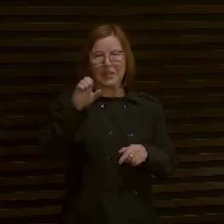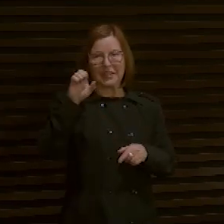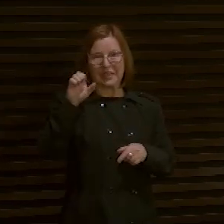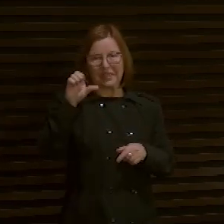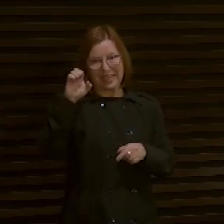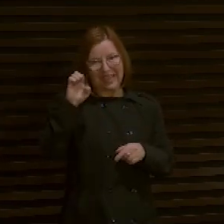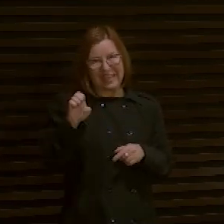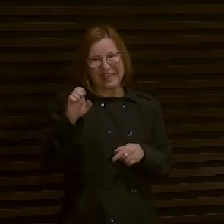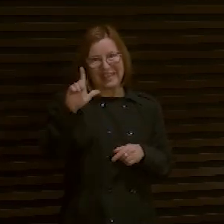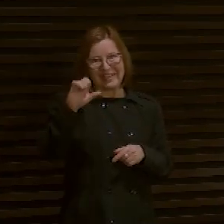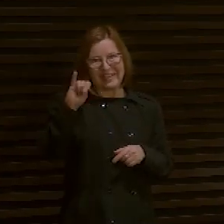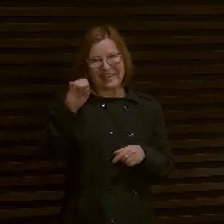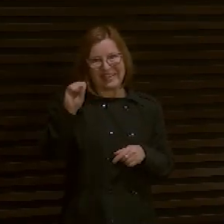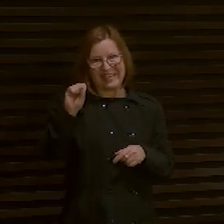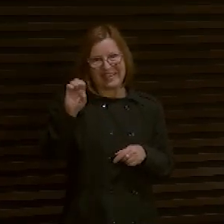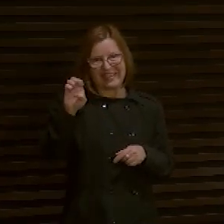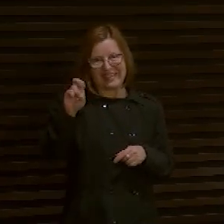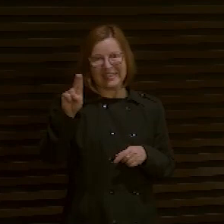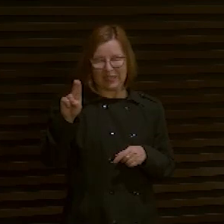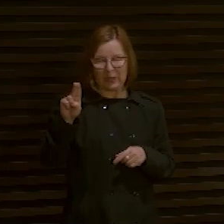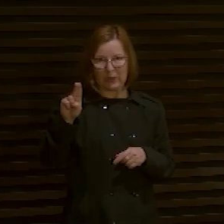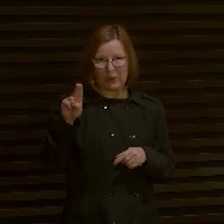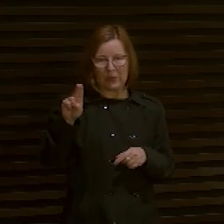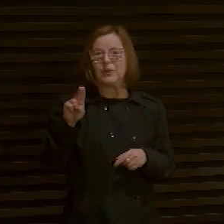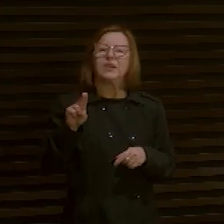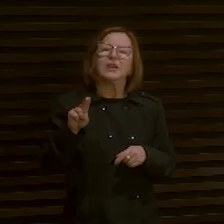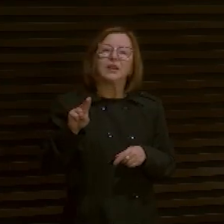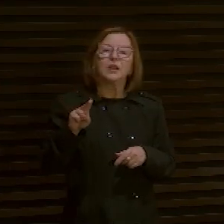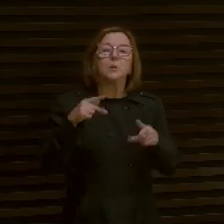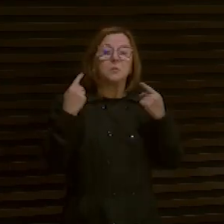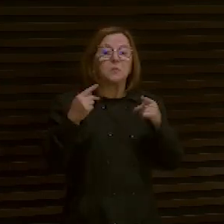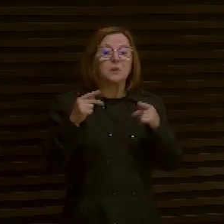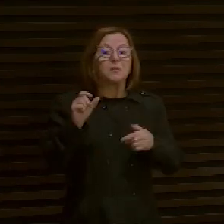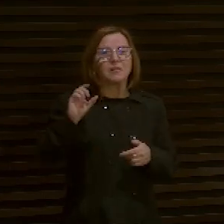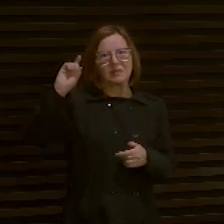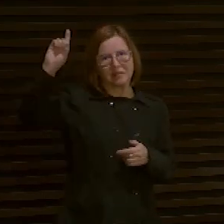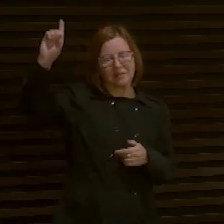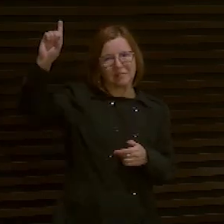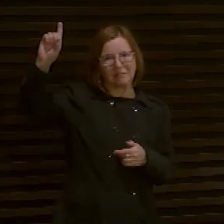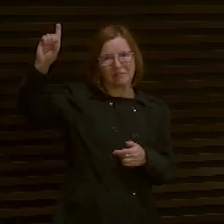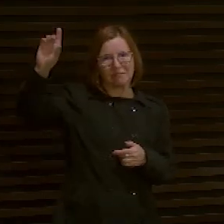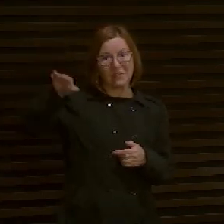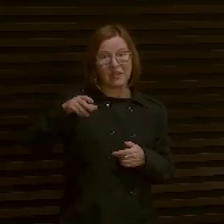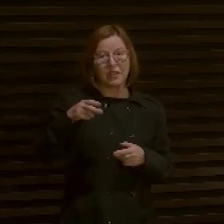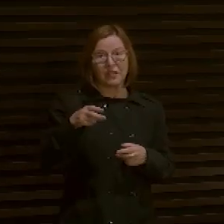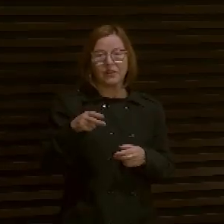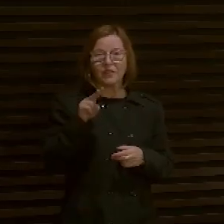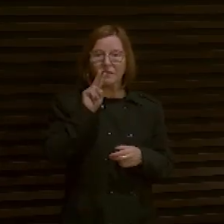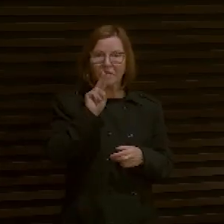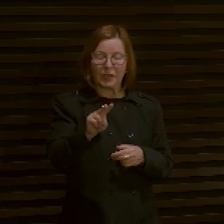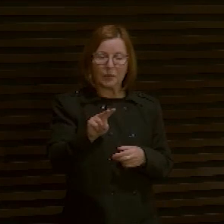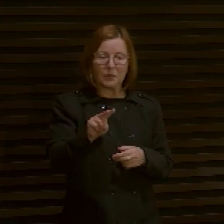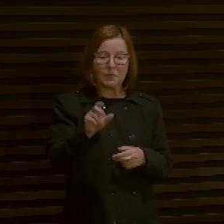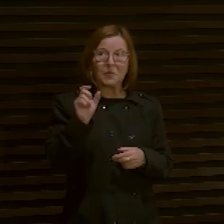palavra de Deus. Naquele contexto do Antigo Testamento. Então nós vemos que a palavra de Deus ela é inerrante também